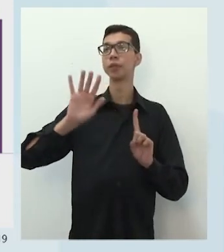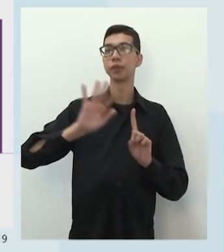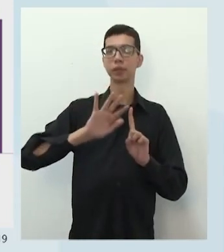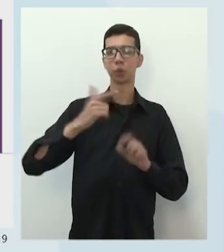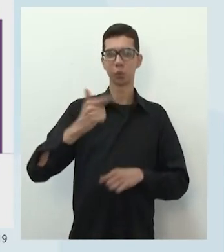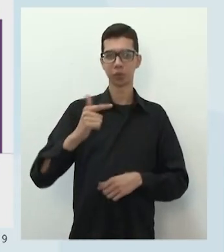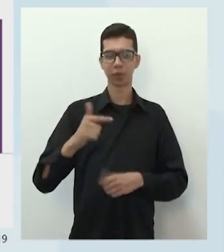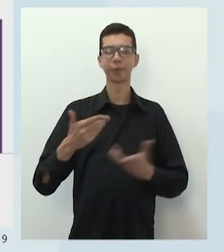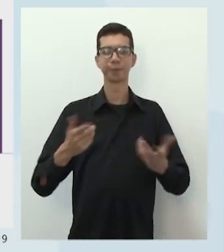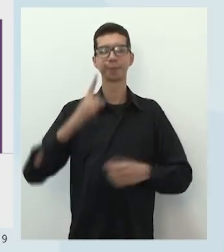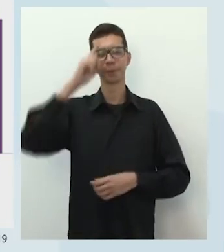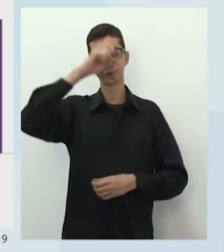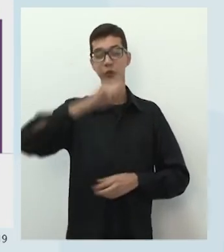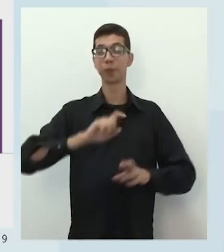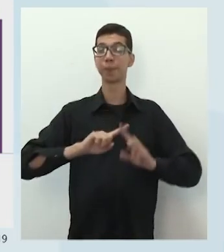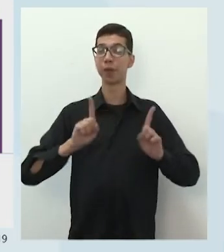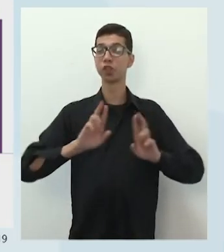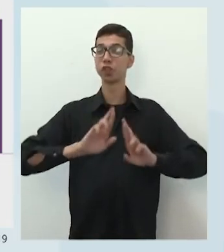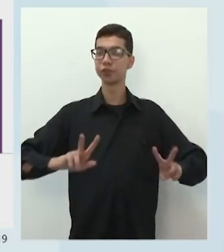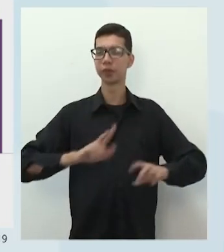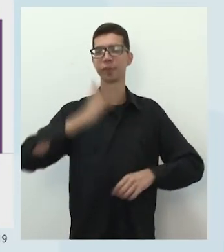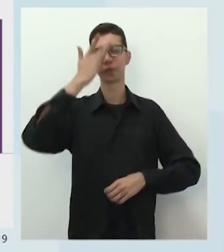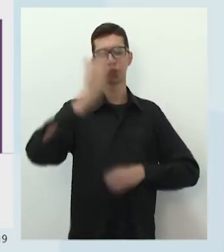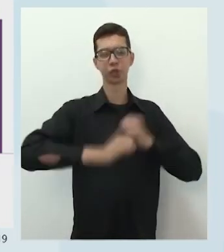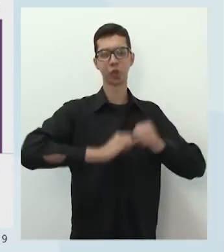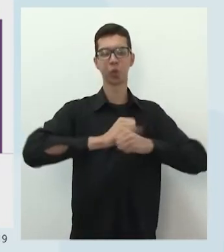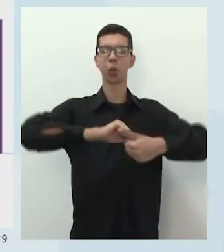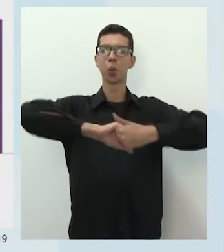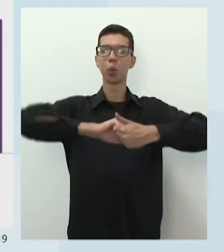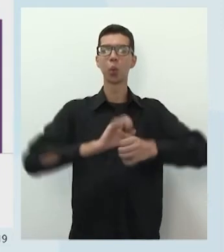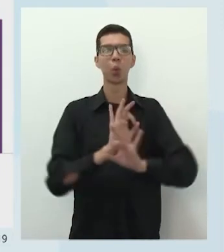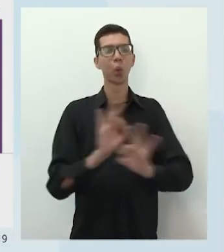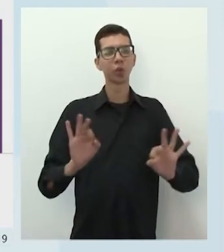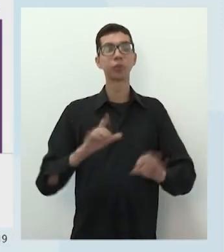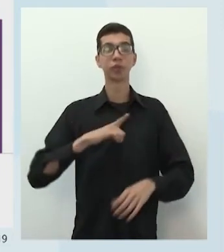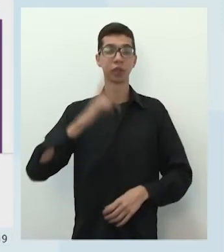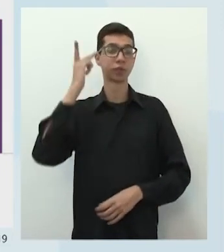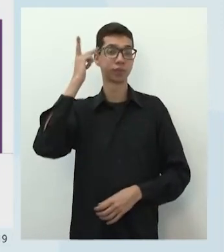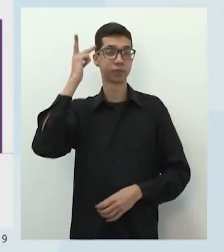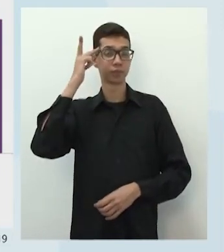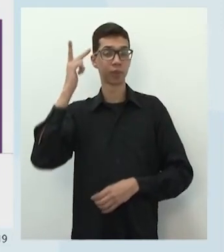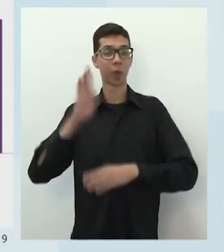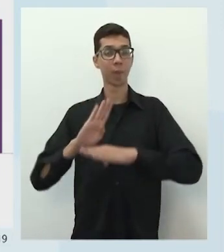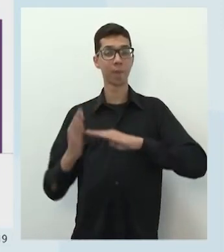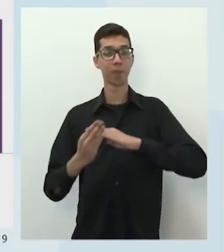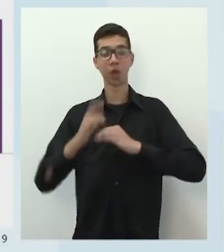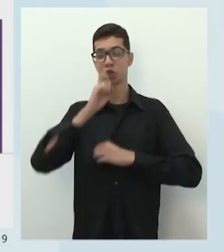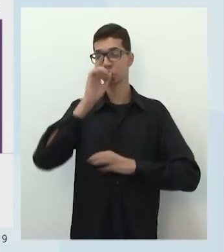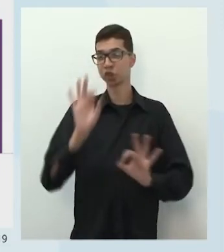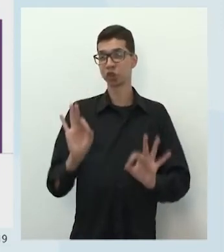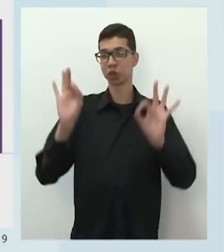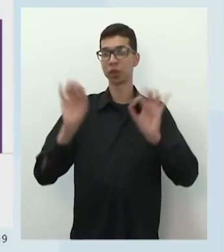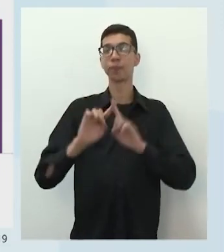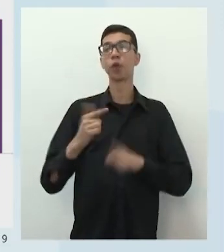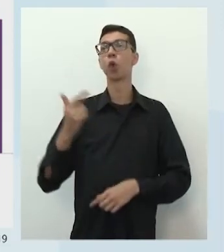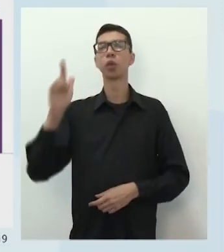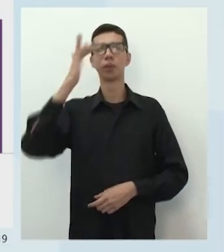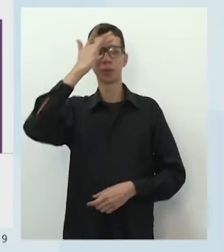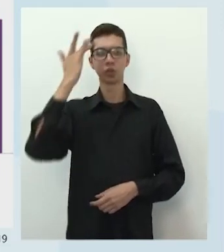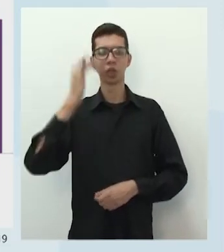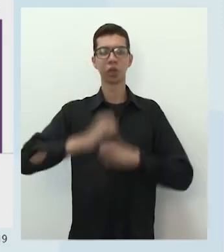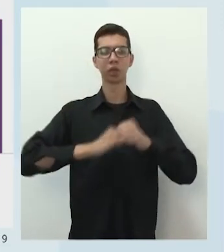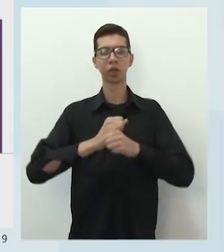é bastante diferente nas classes A, B, C e D, E. Tá, então isso é importante, a gente chama isso de exclusão de primeiro grau.